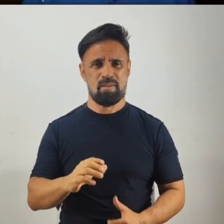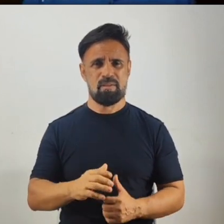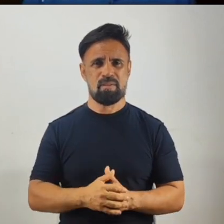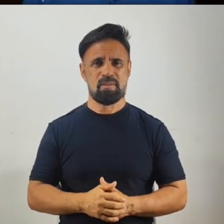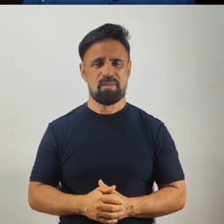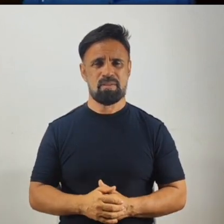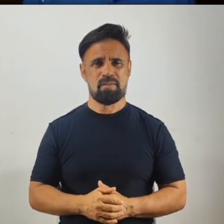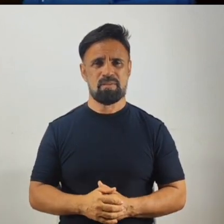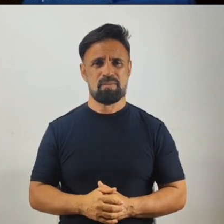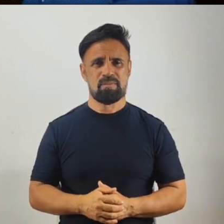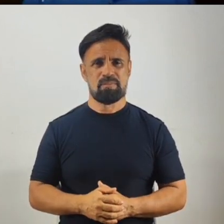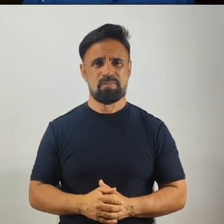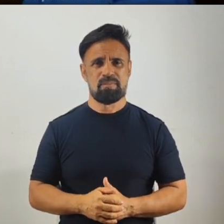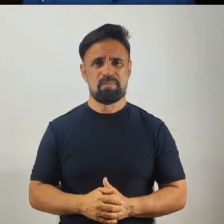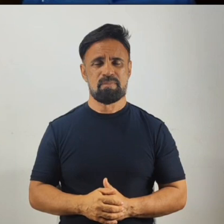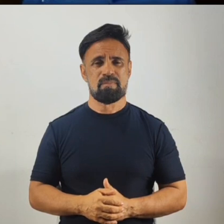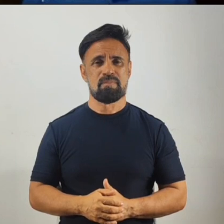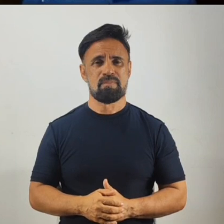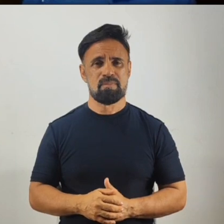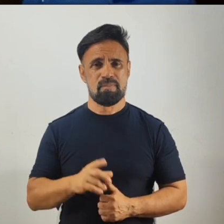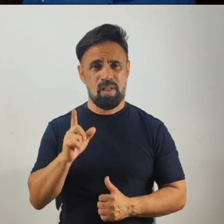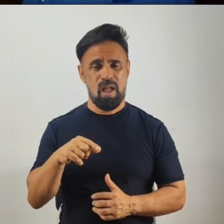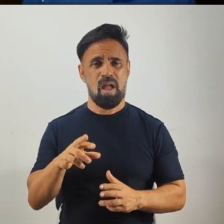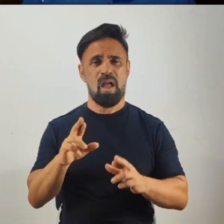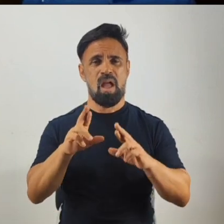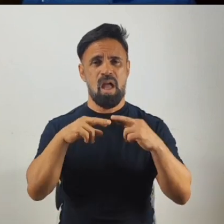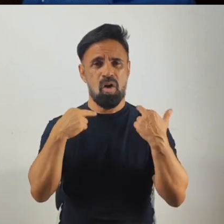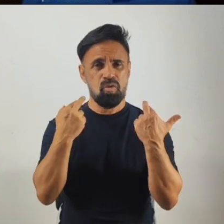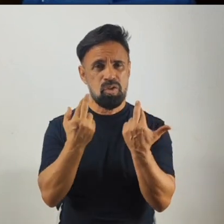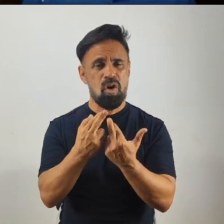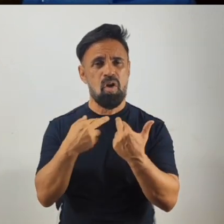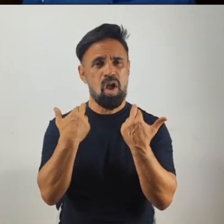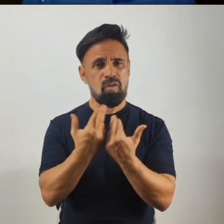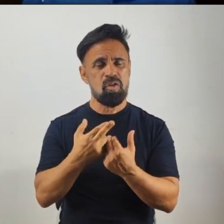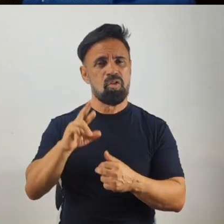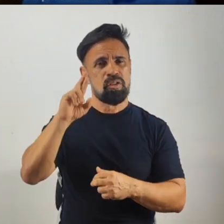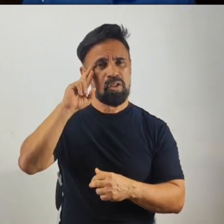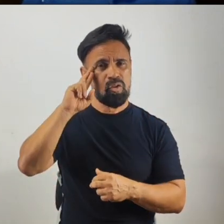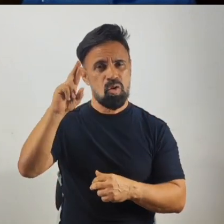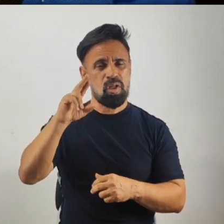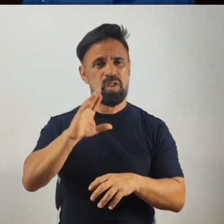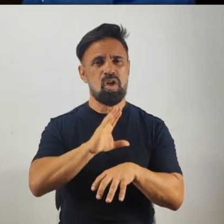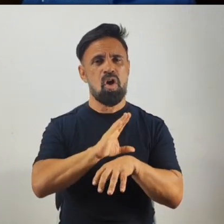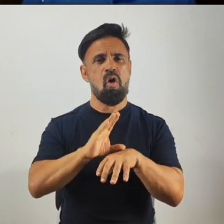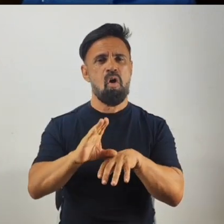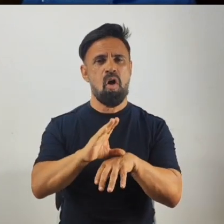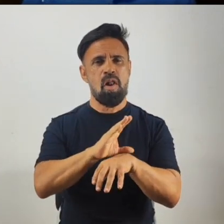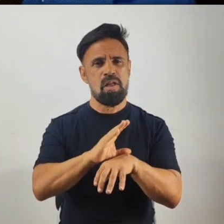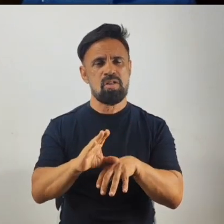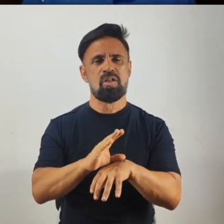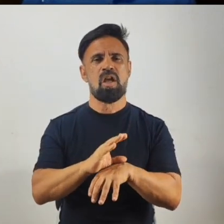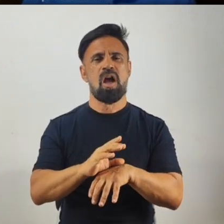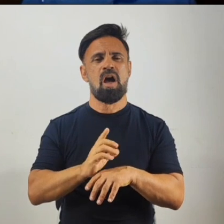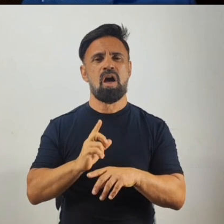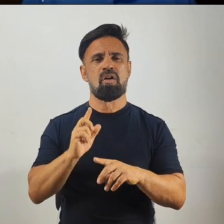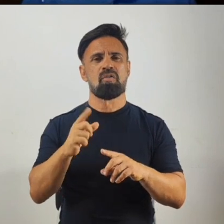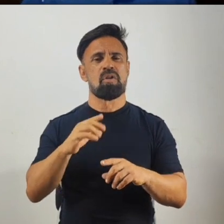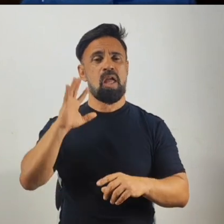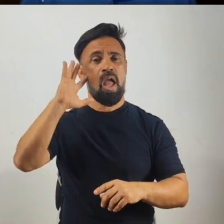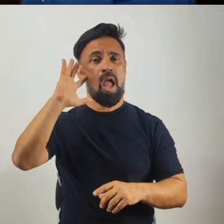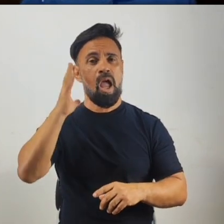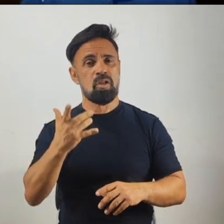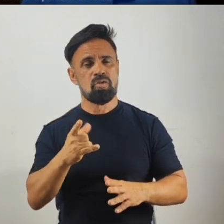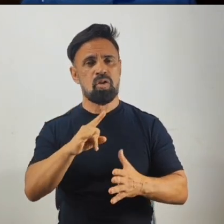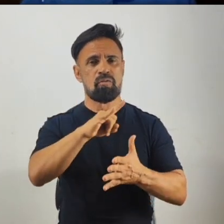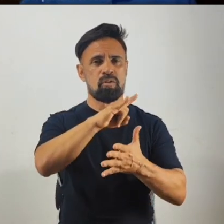A RDC, ou as RDCs, elas são reuniões de diretorias colegiadas